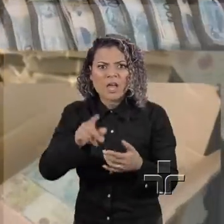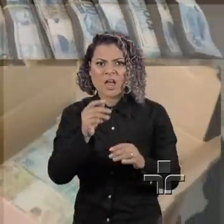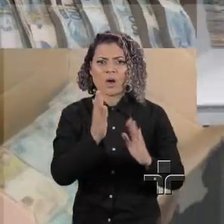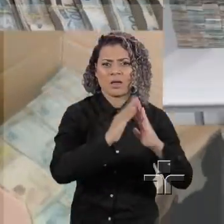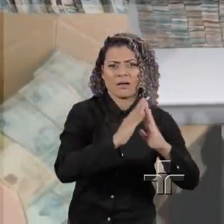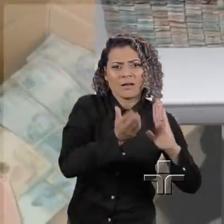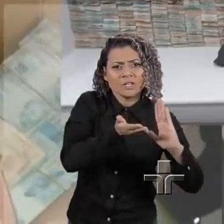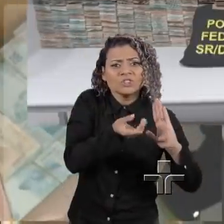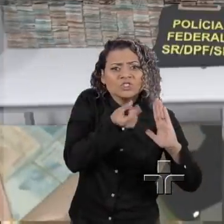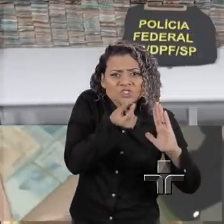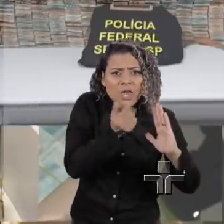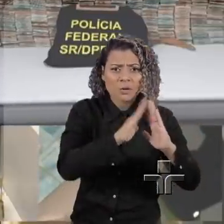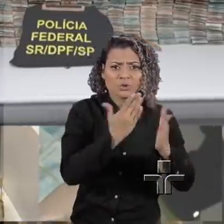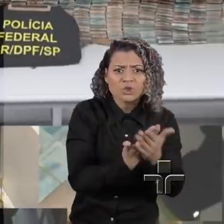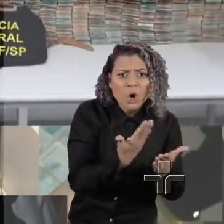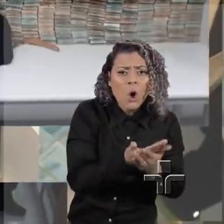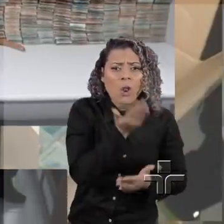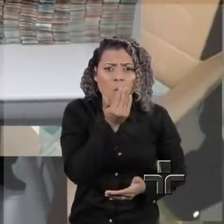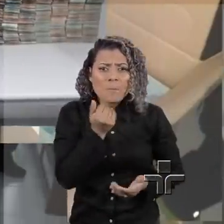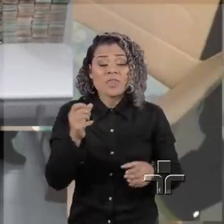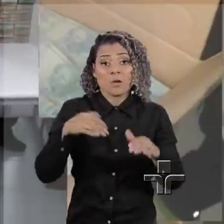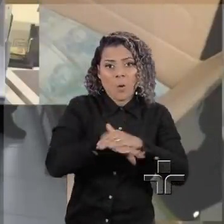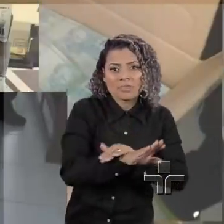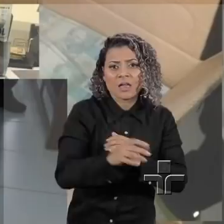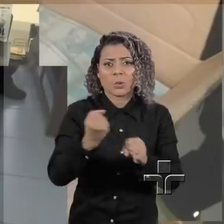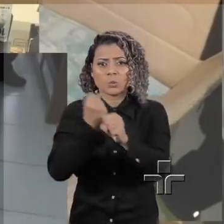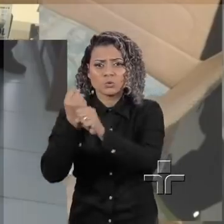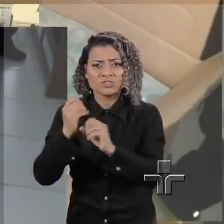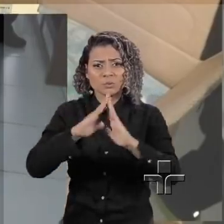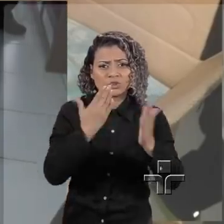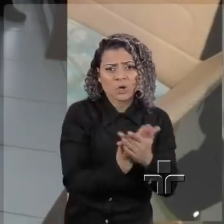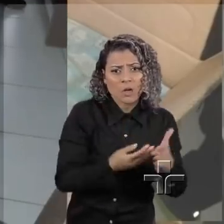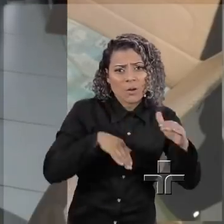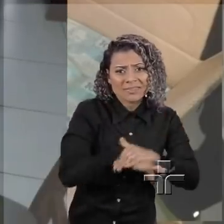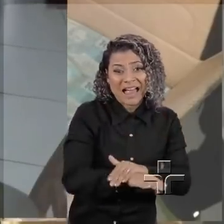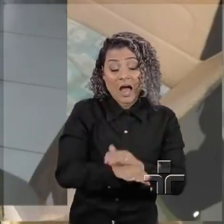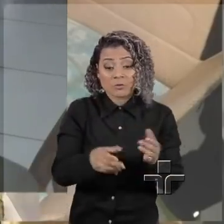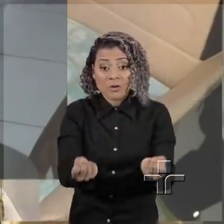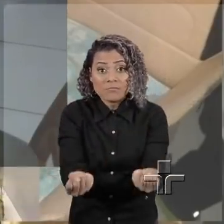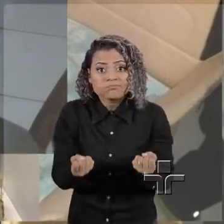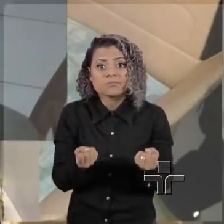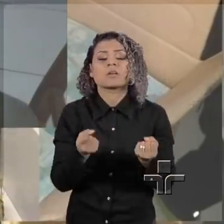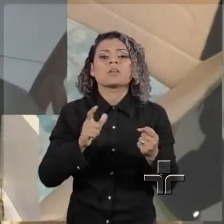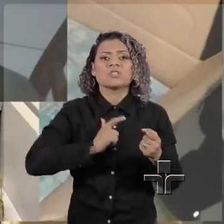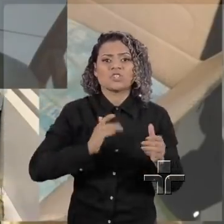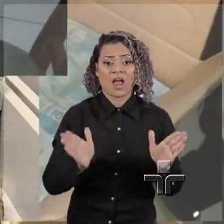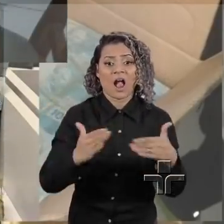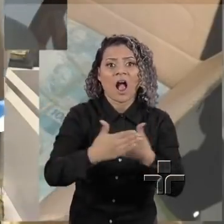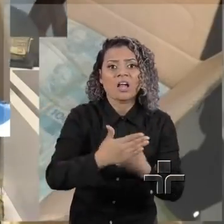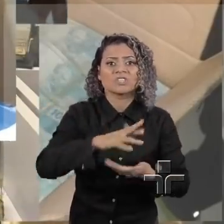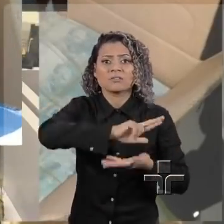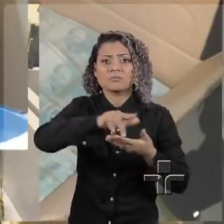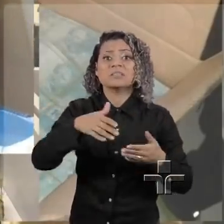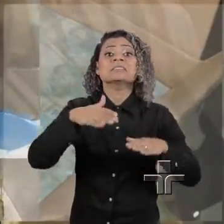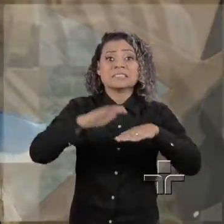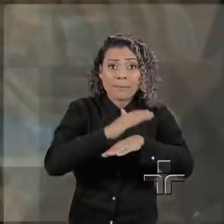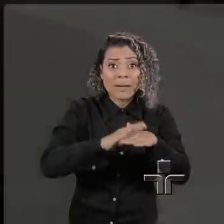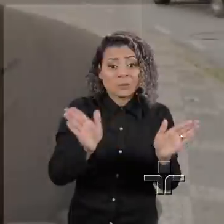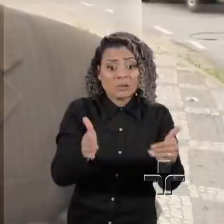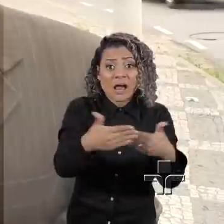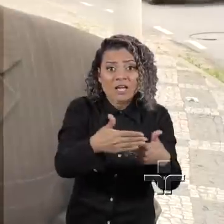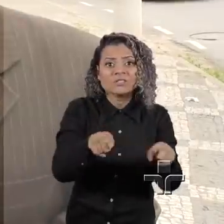da construção de escolas, dinheiro guardado em armários, gavetas, caixas de papelão e até caixa de